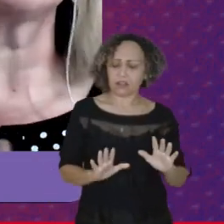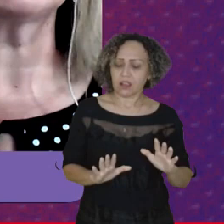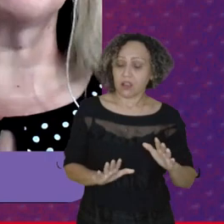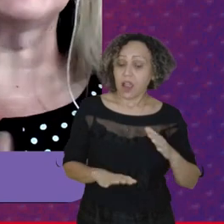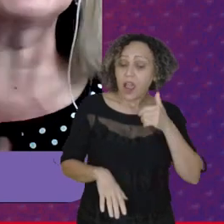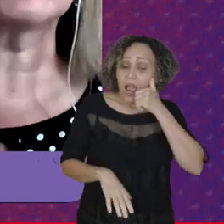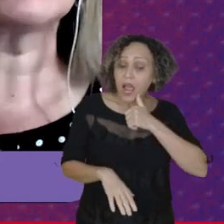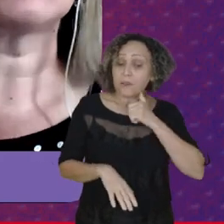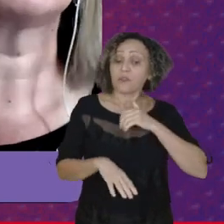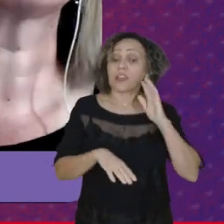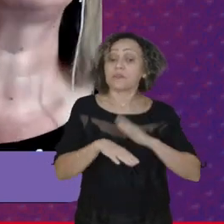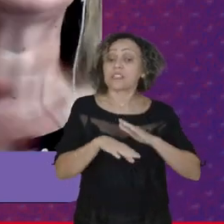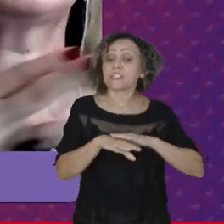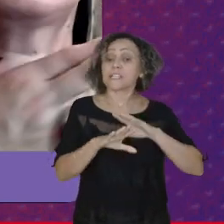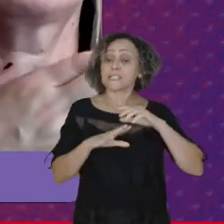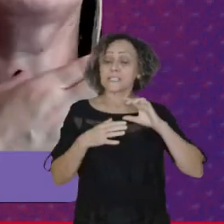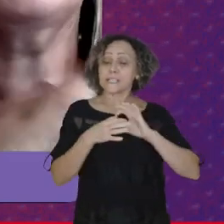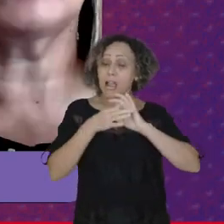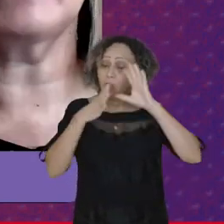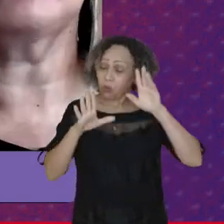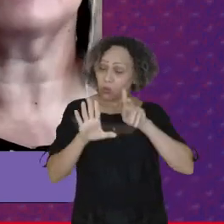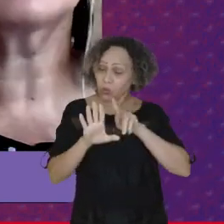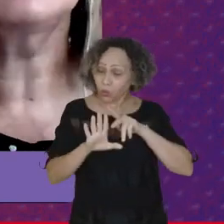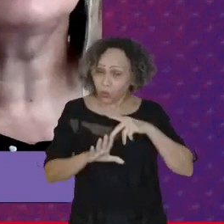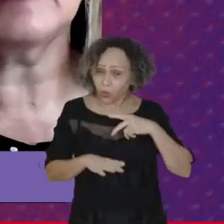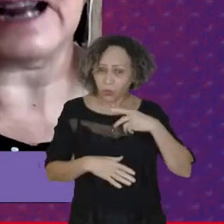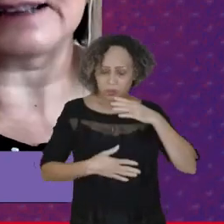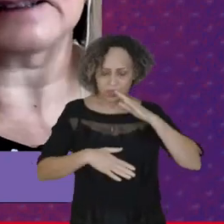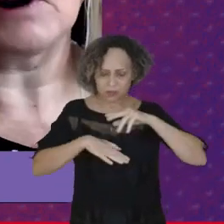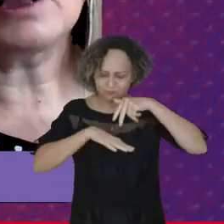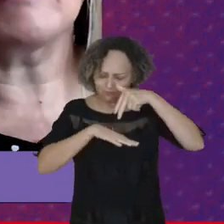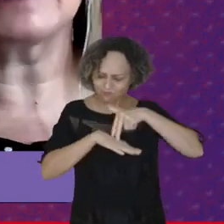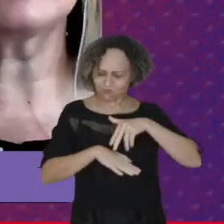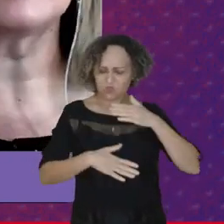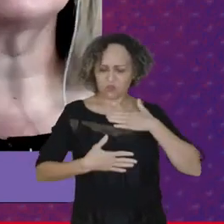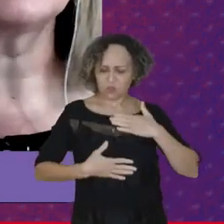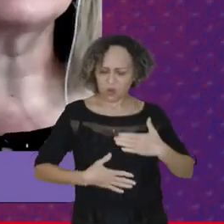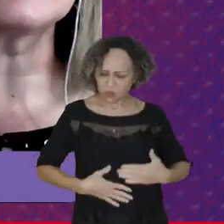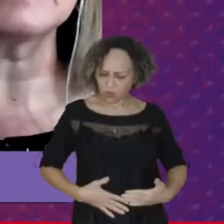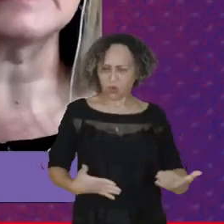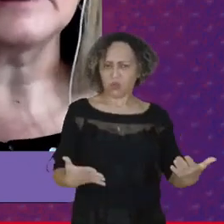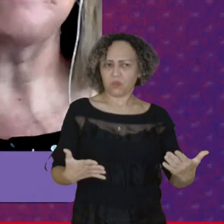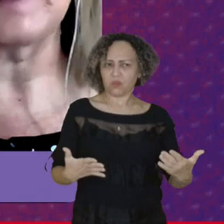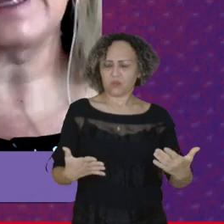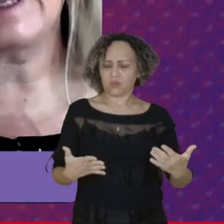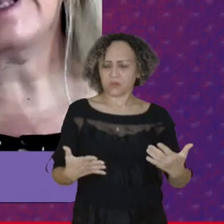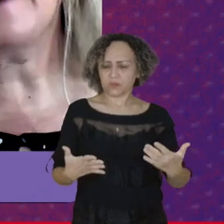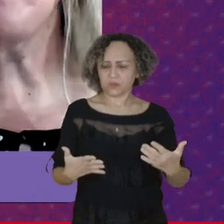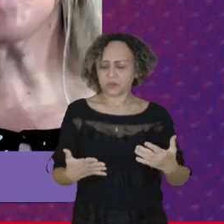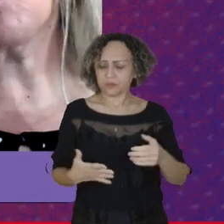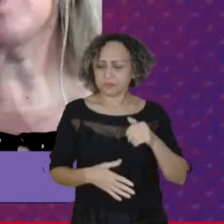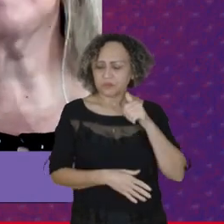sobre quais são as políticas e ações governamentais que lhe interessam, mas sim ela tem que ser